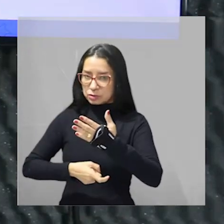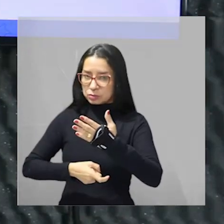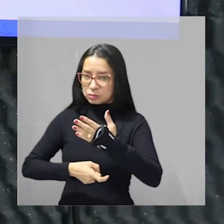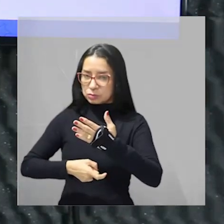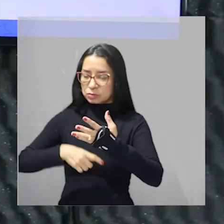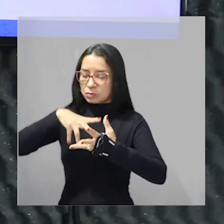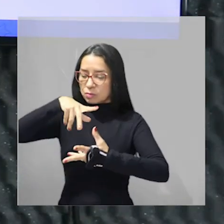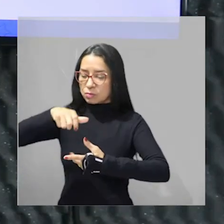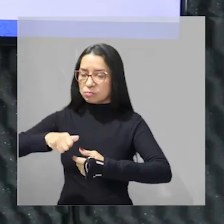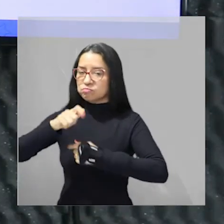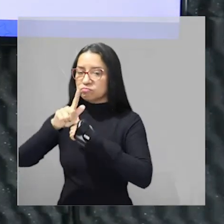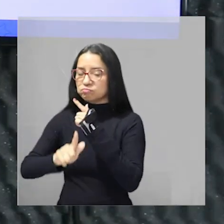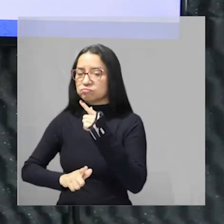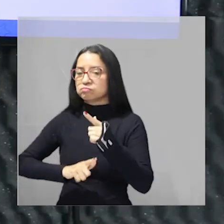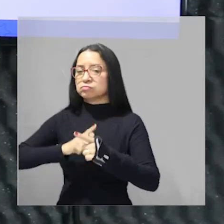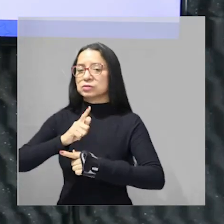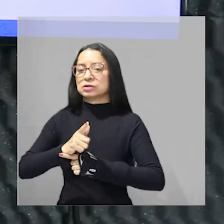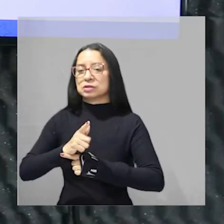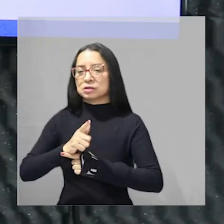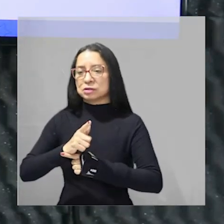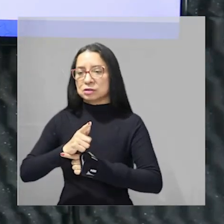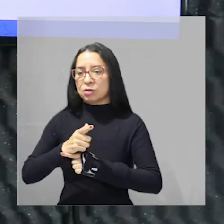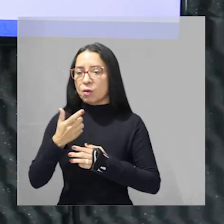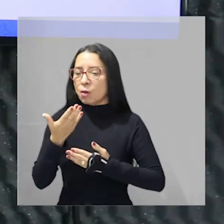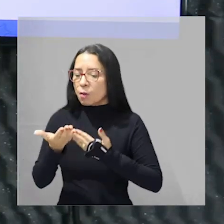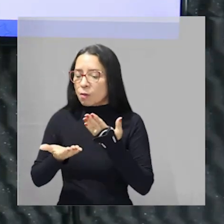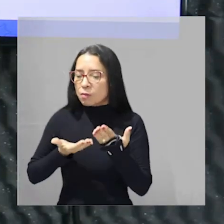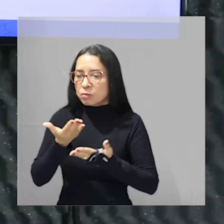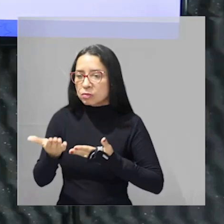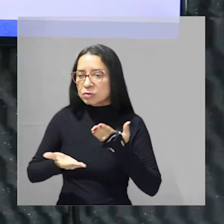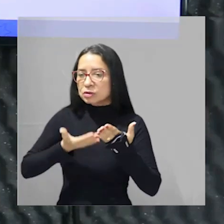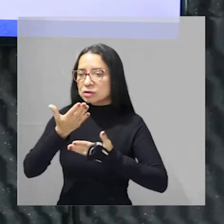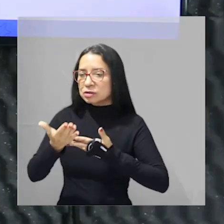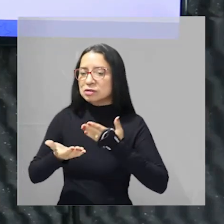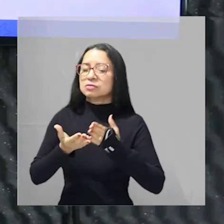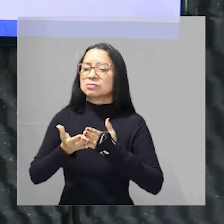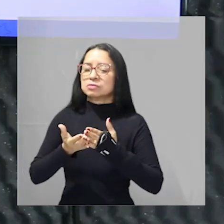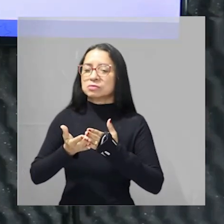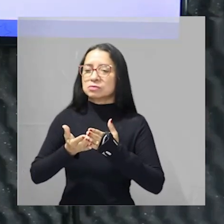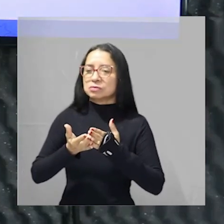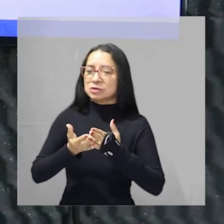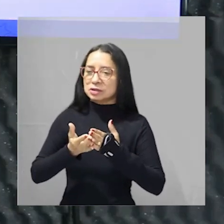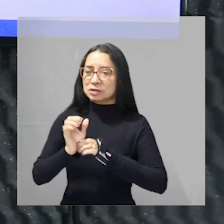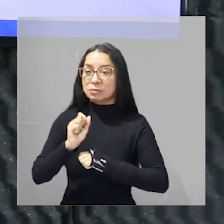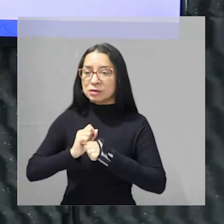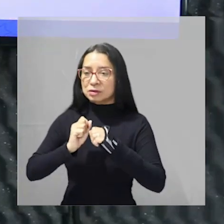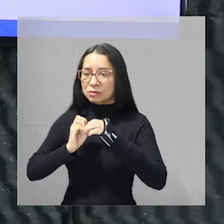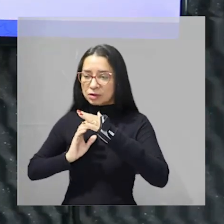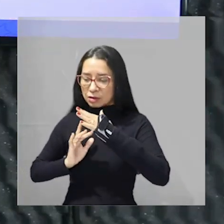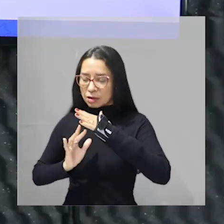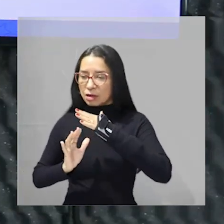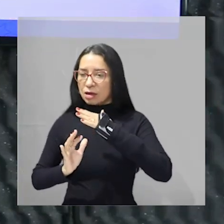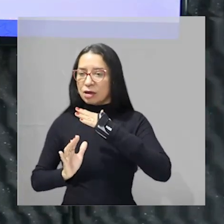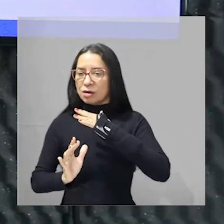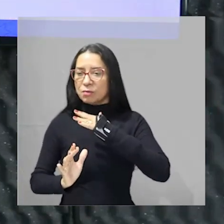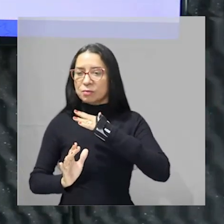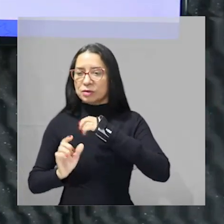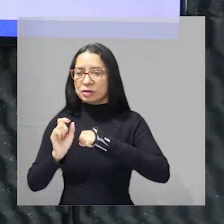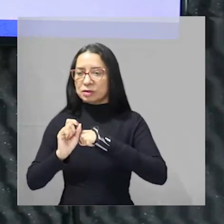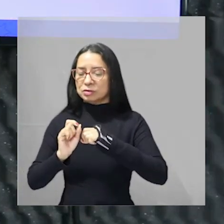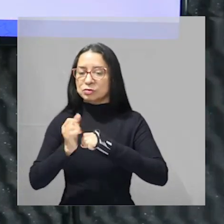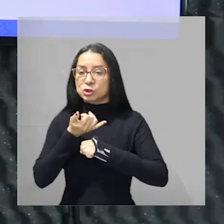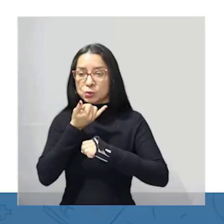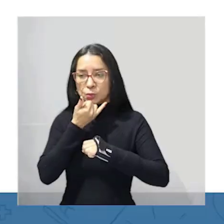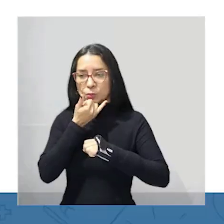na globalização, o tratamento ao migrante laboral condiciona-se pelo, ou seja, primeira